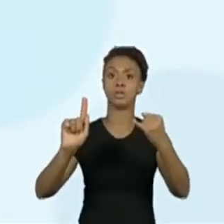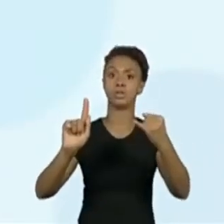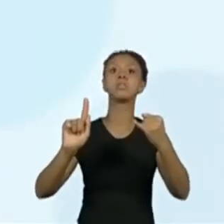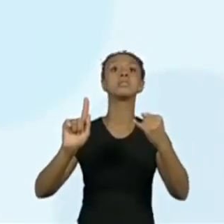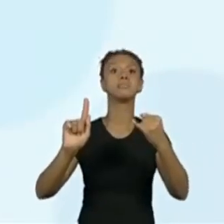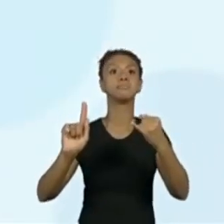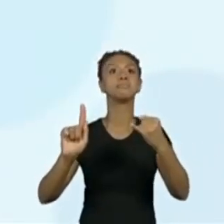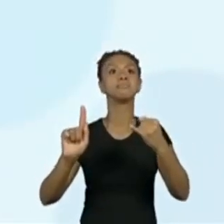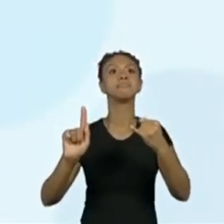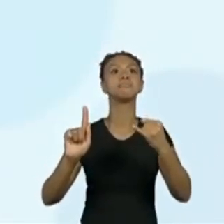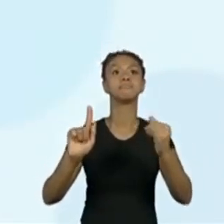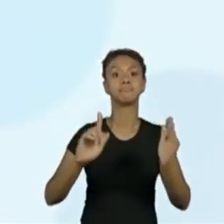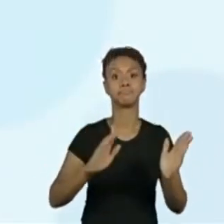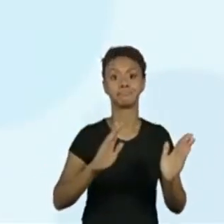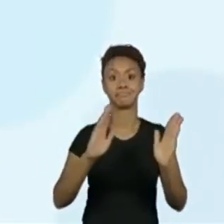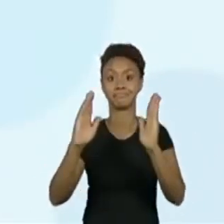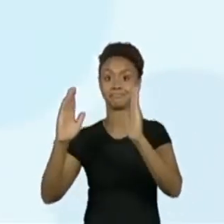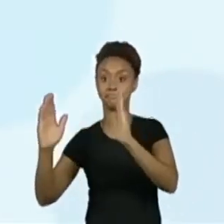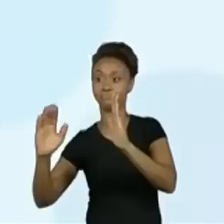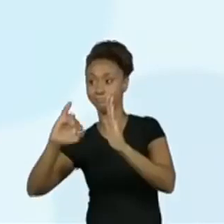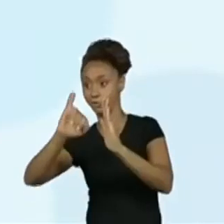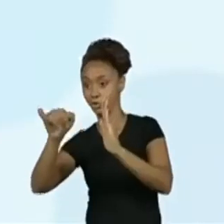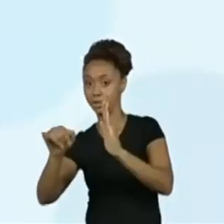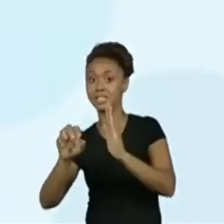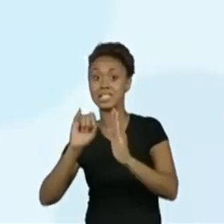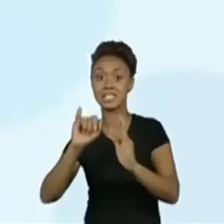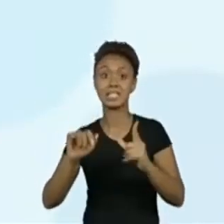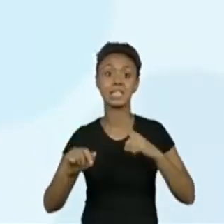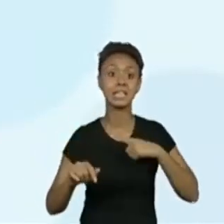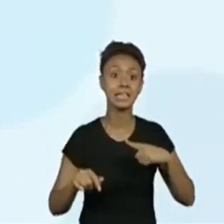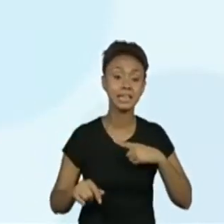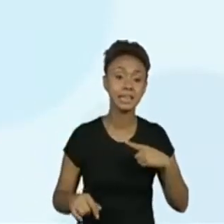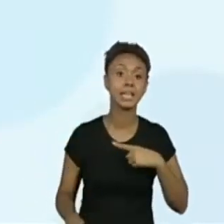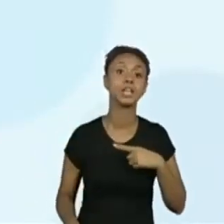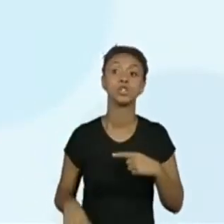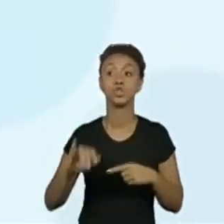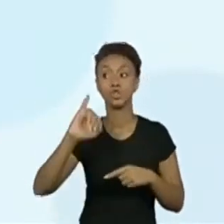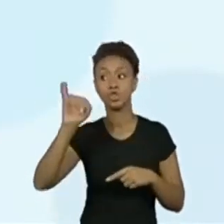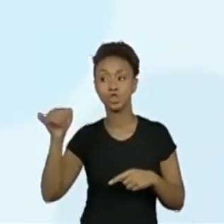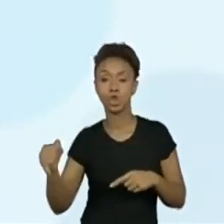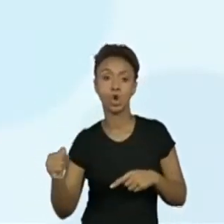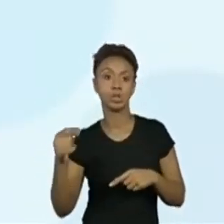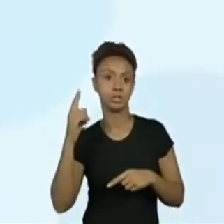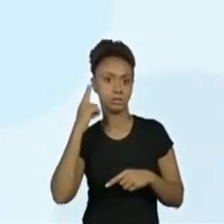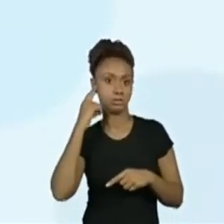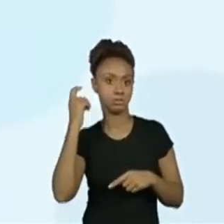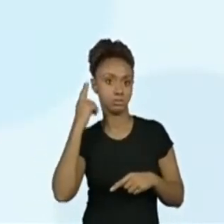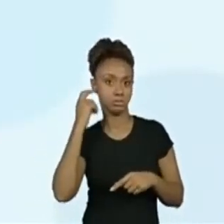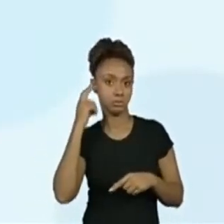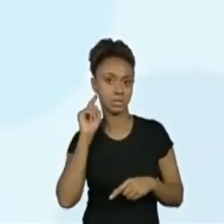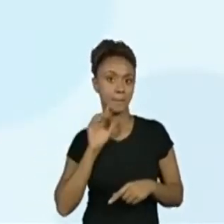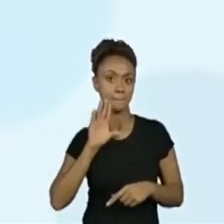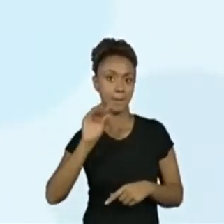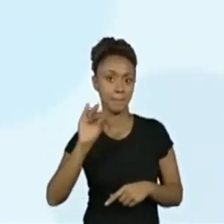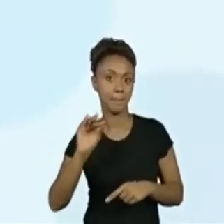nós vamos escrever. Palavras em que a letra G tem o mesmo som de J. É do lado esquerdo, tá bom?